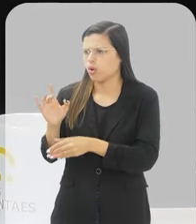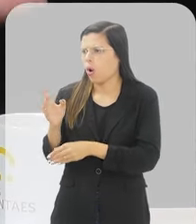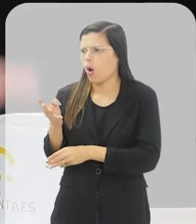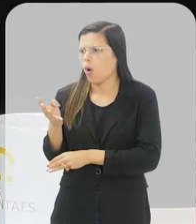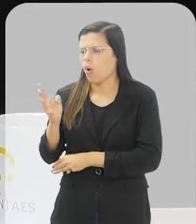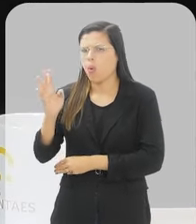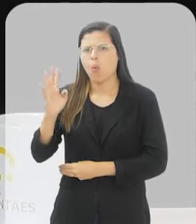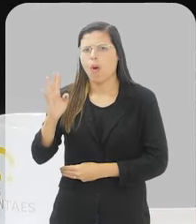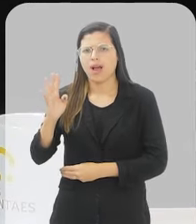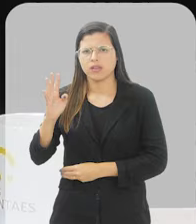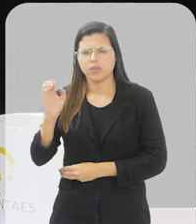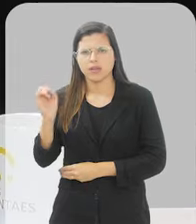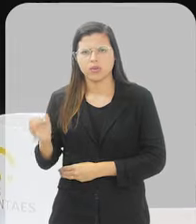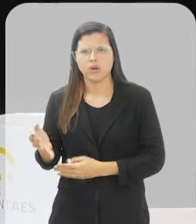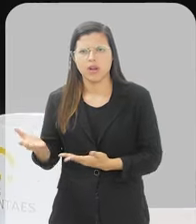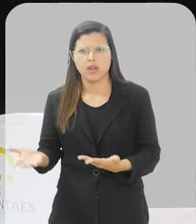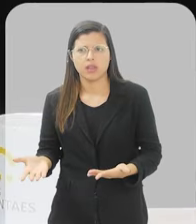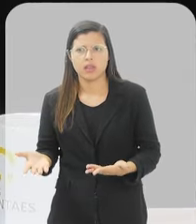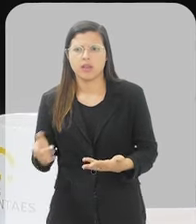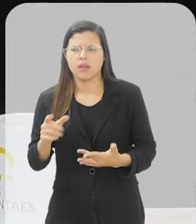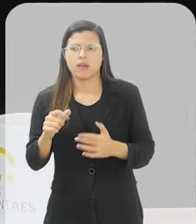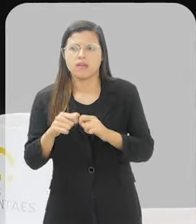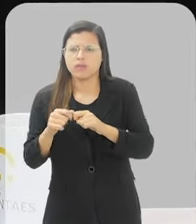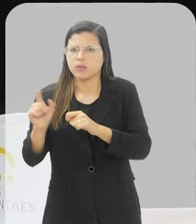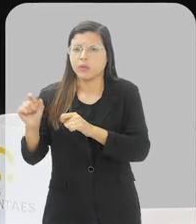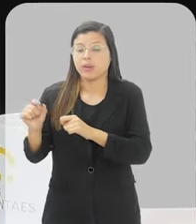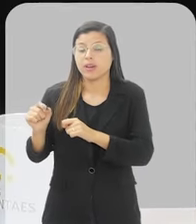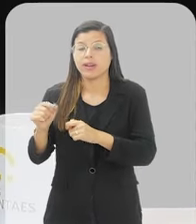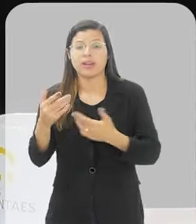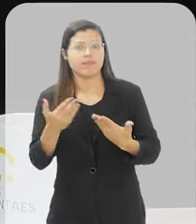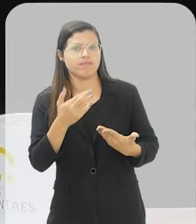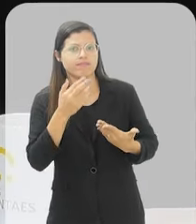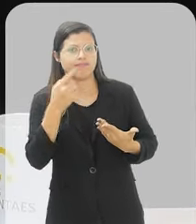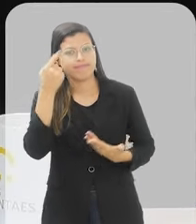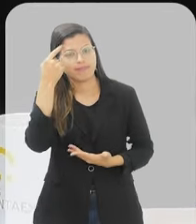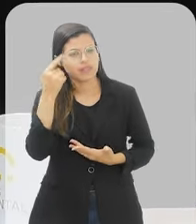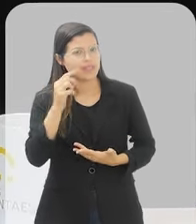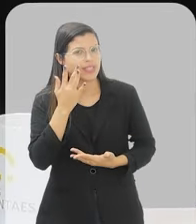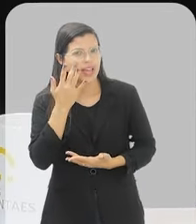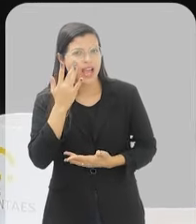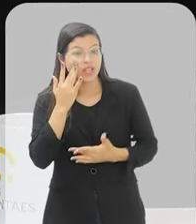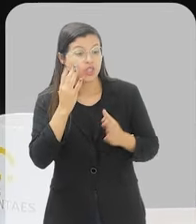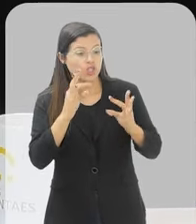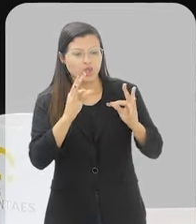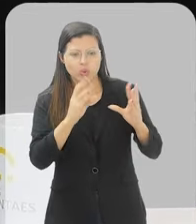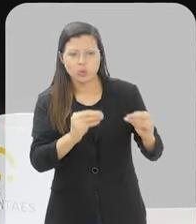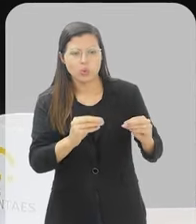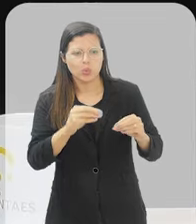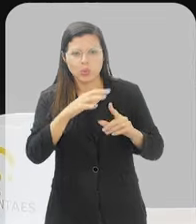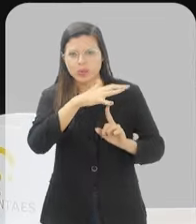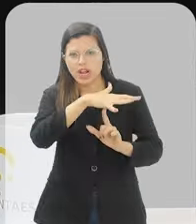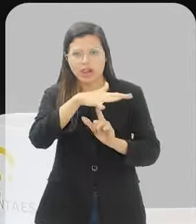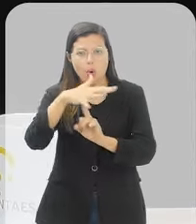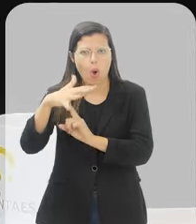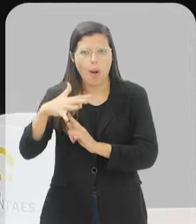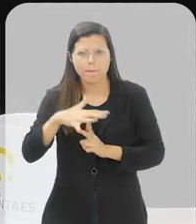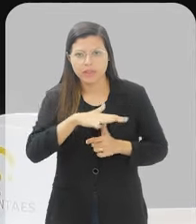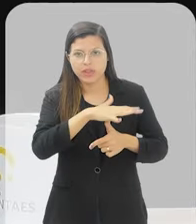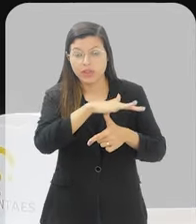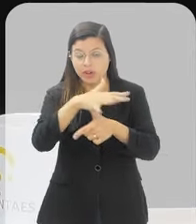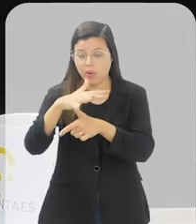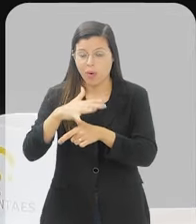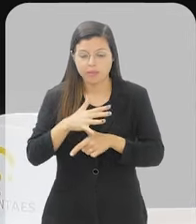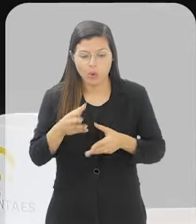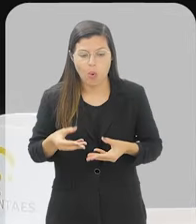fazer já lá no desfile? Eu falei, meu anjo, você acha que aquilo tudo é colocado de helicóptero ali em cima?